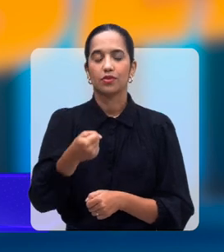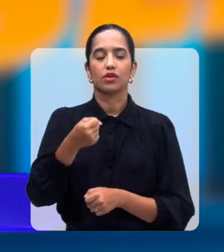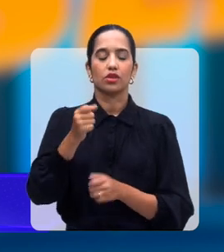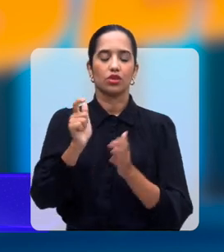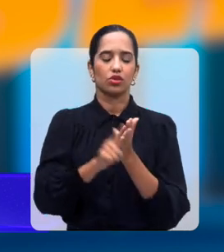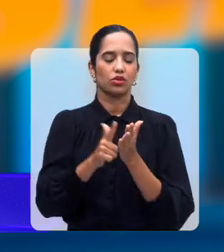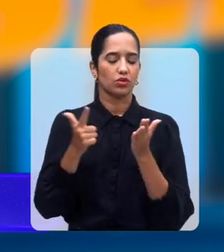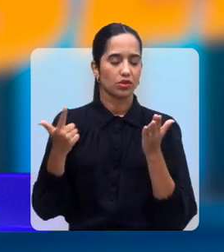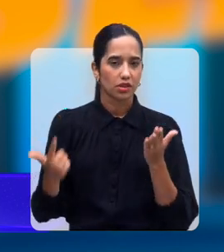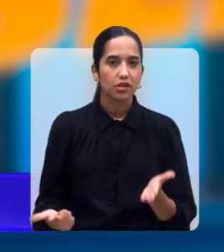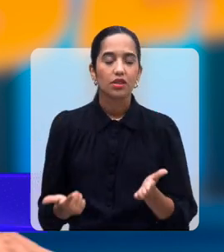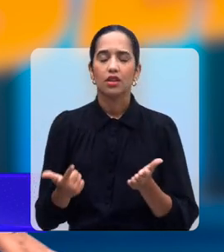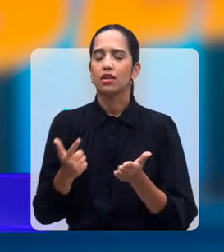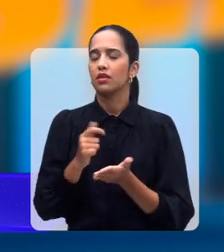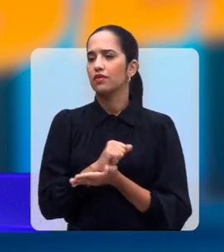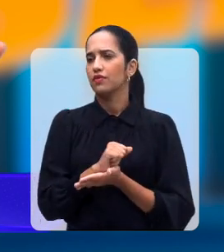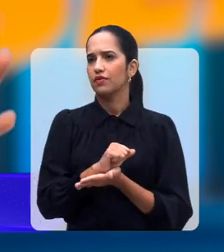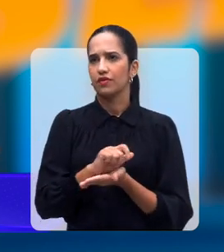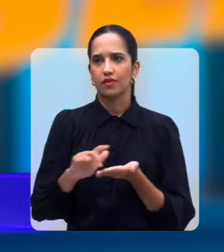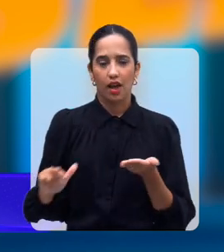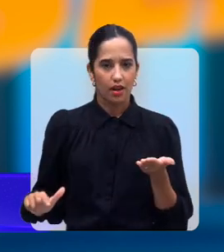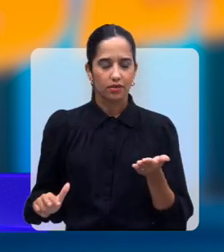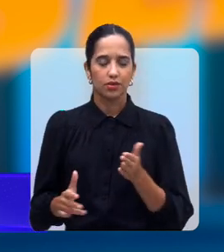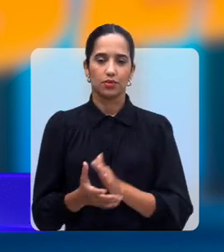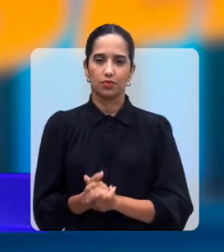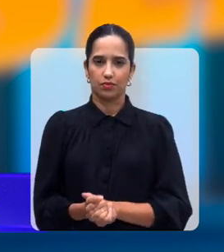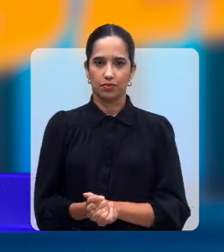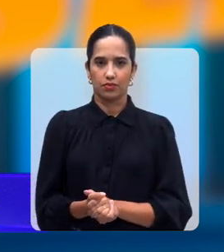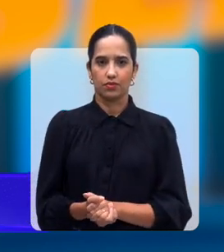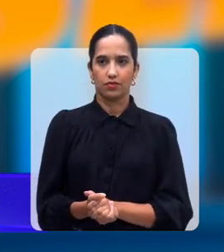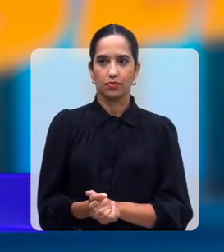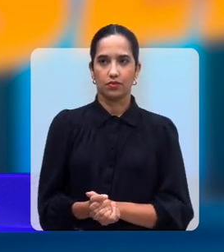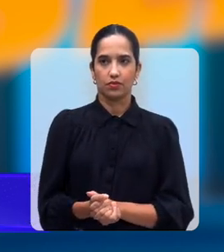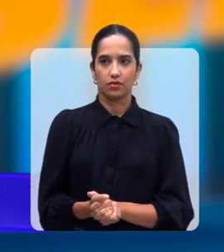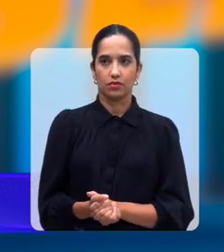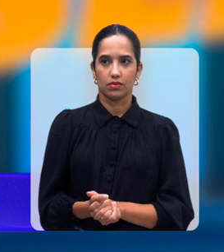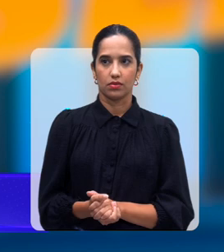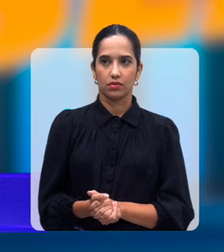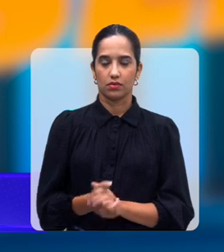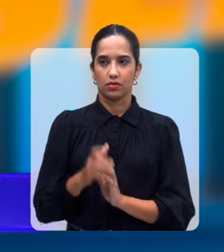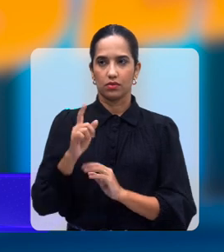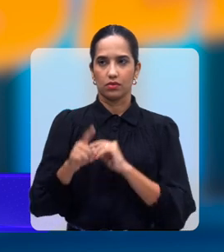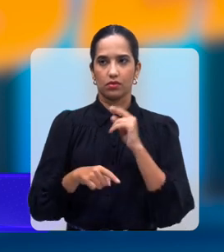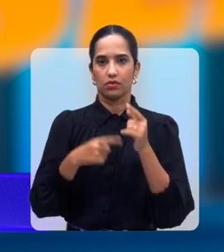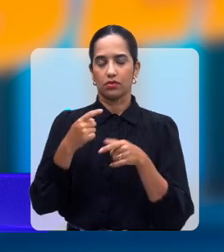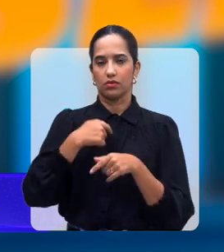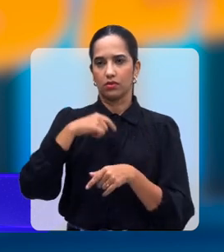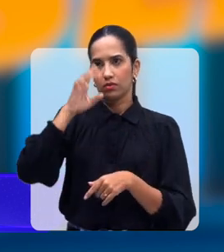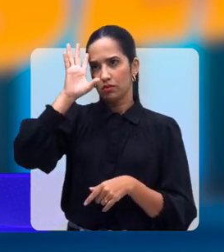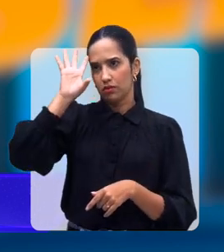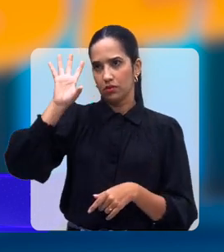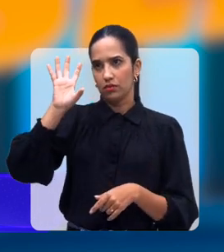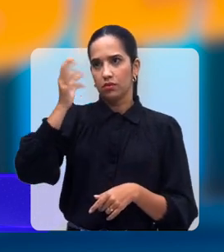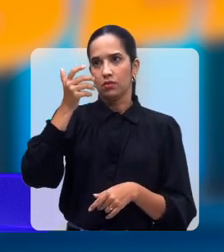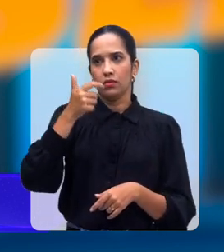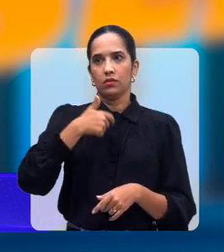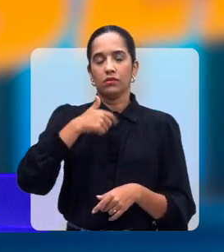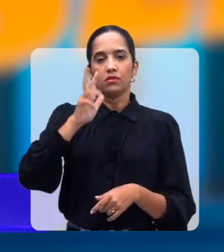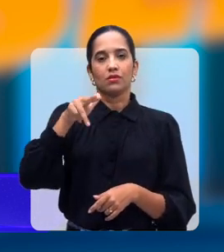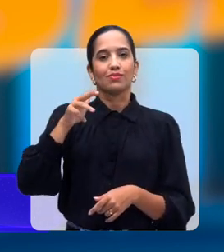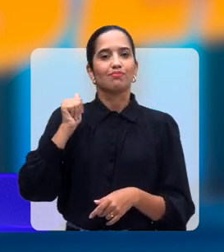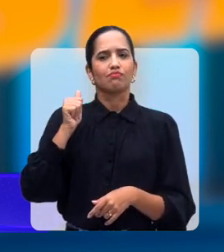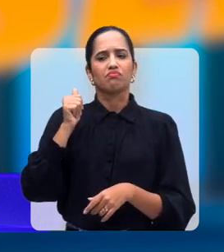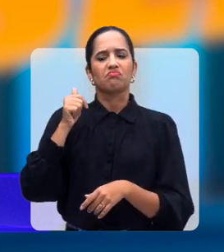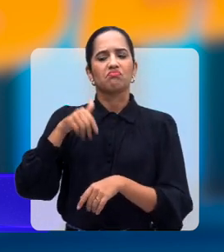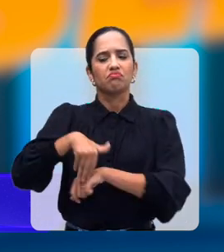programas, jornais, enfim, passei por tudo ali na Rádio Antares. Aí chegou um tempo, Chico, que eu disse, olha, eu nunca fui repórter